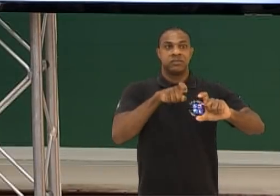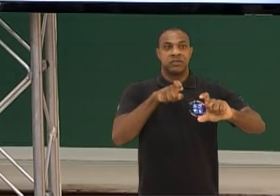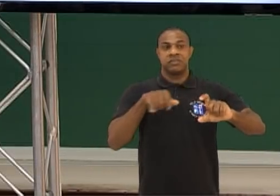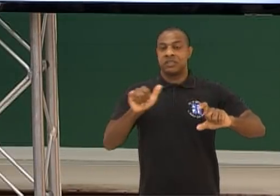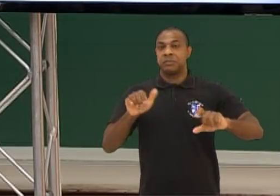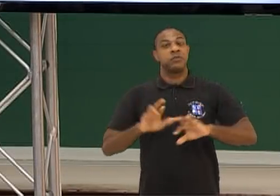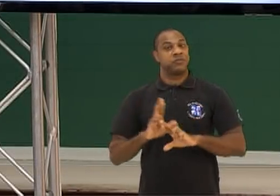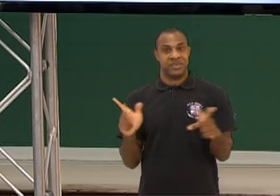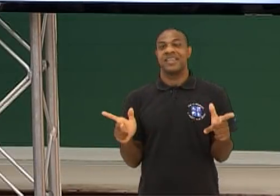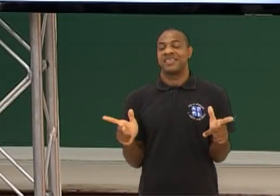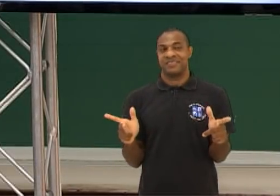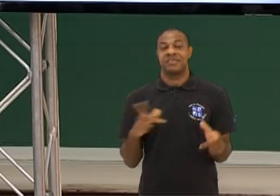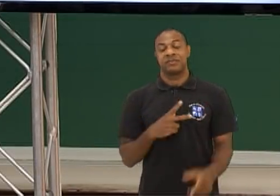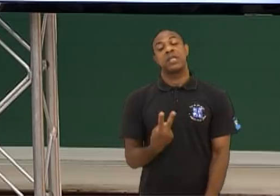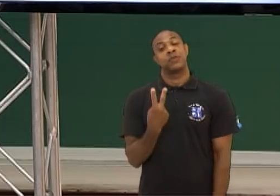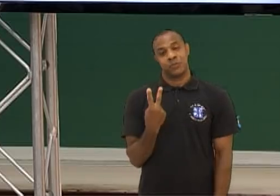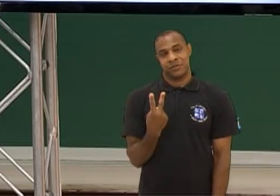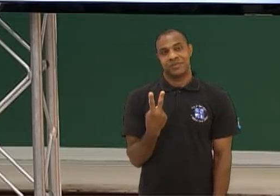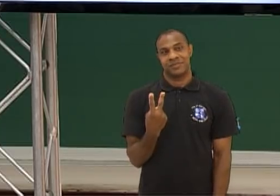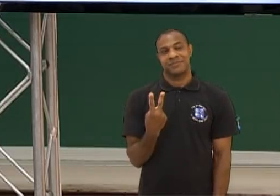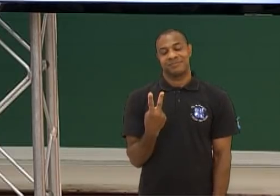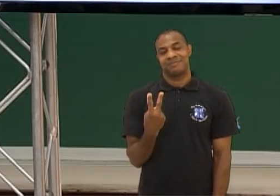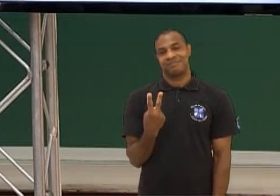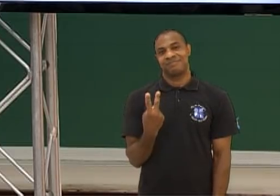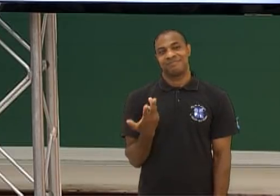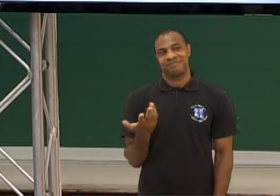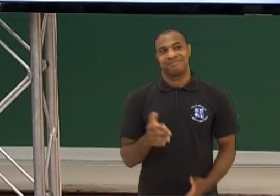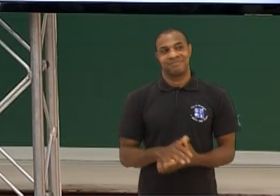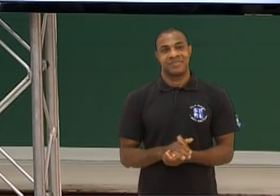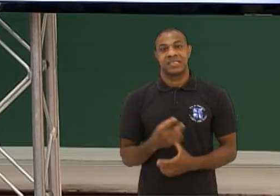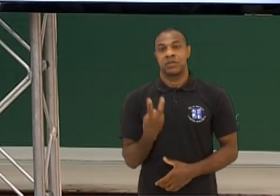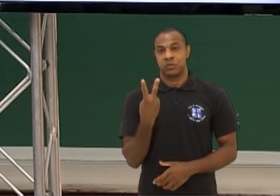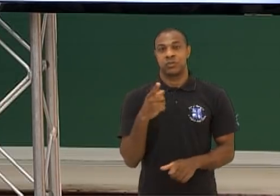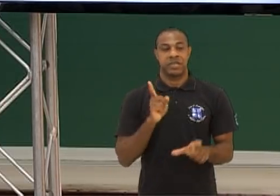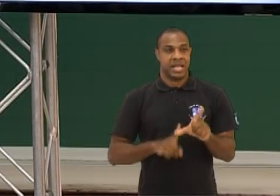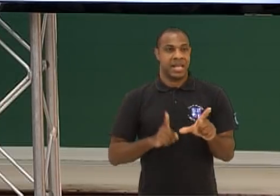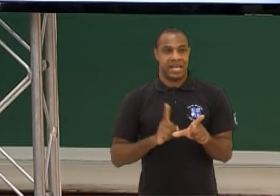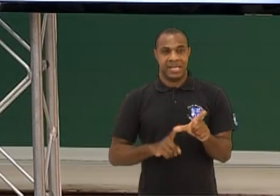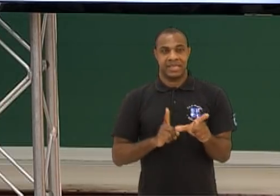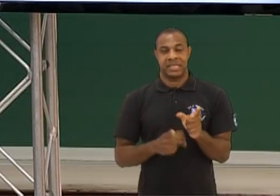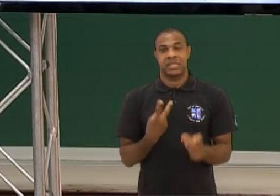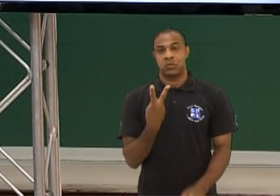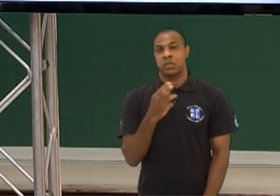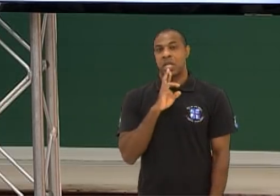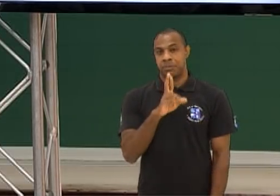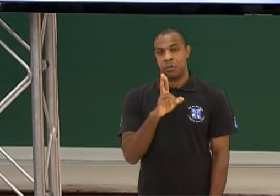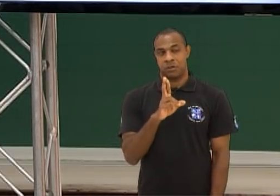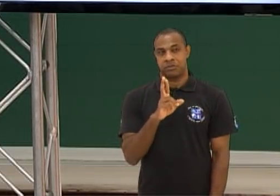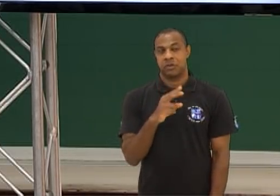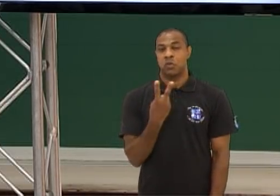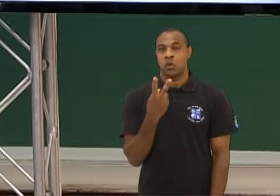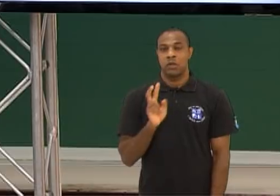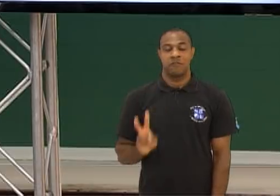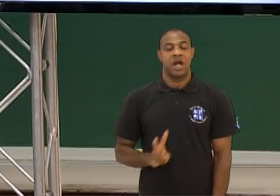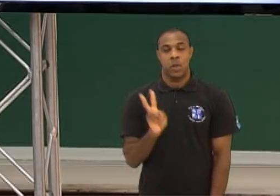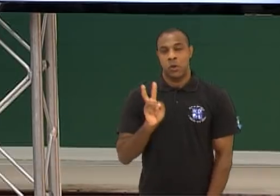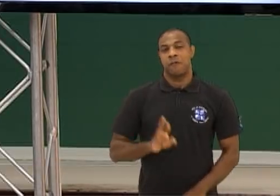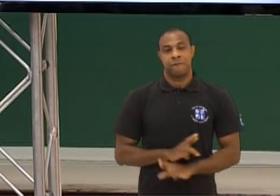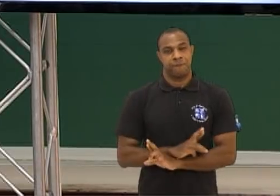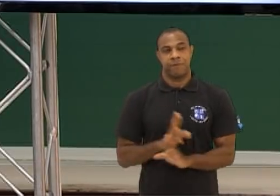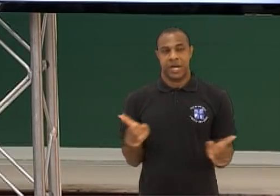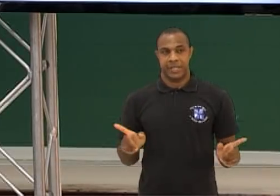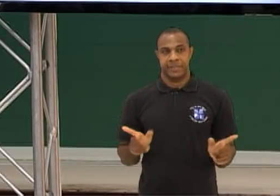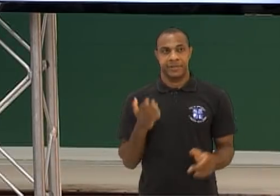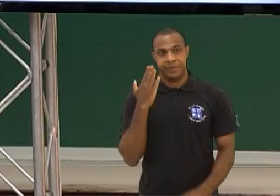são valores diferentes. Então, eu tenho duas incógnitas, duas respostas, dois valores numéricos diferentes.